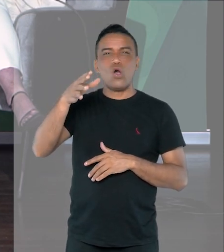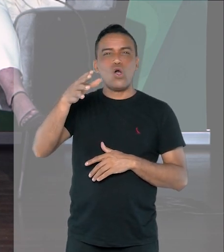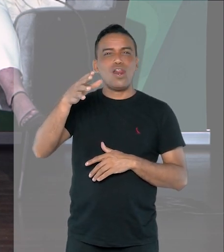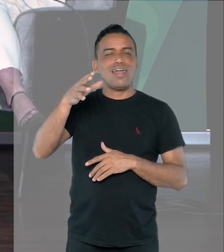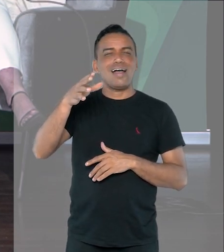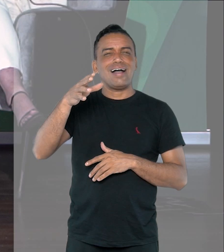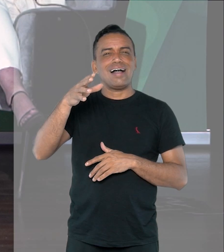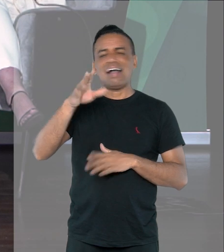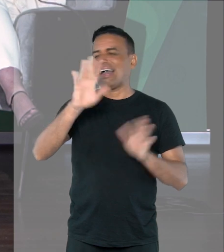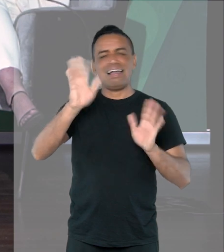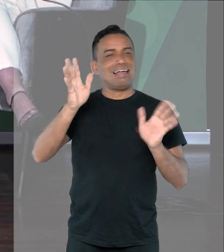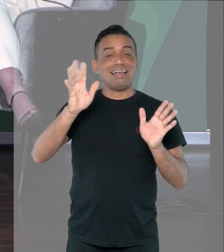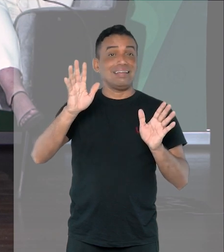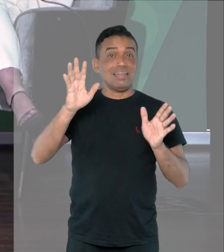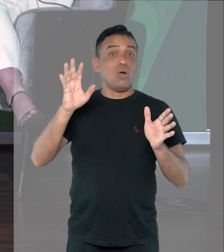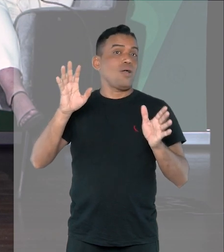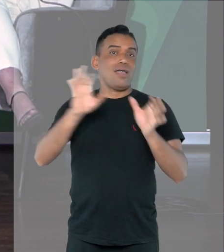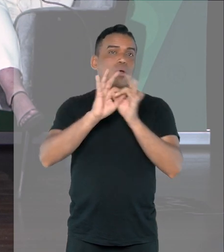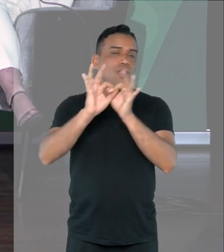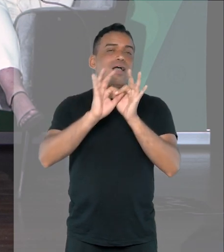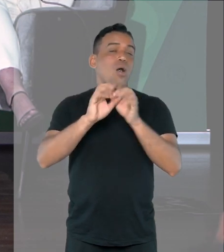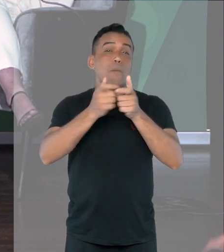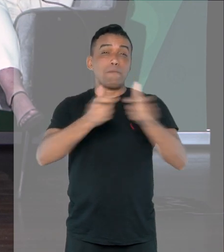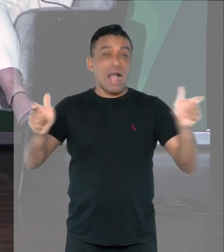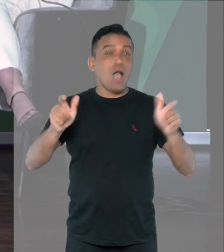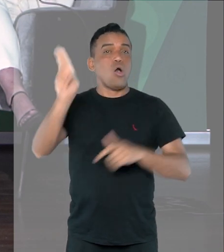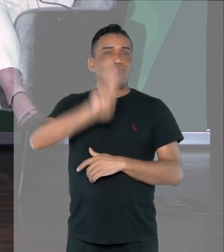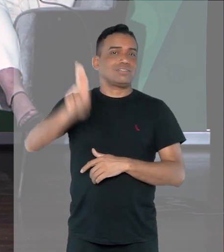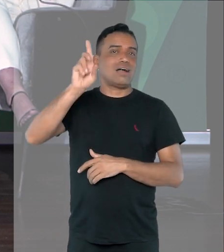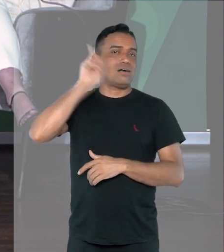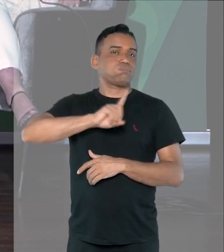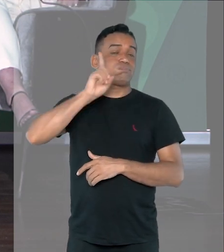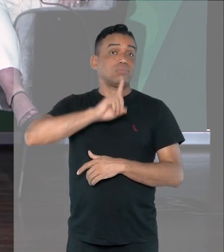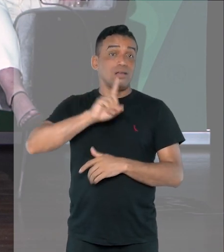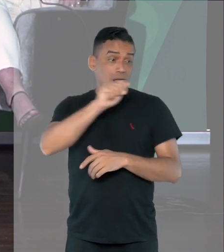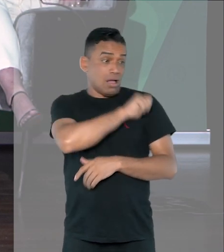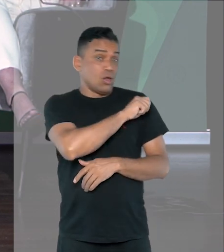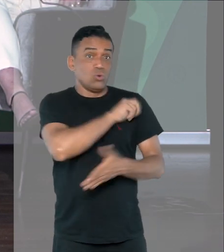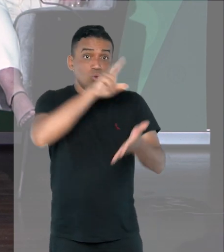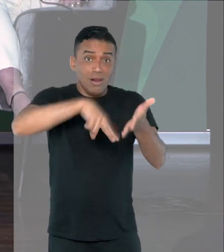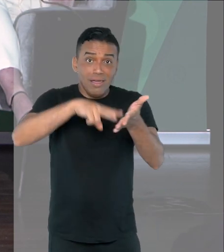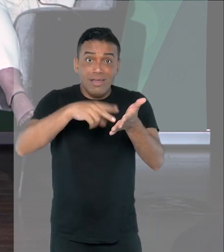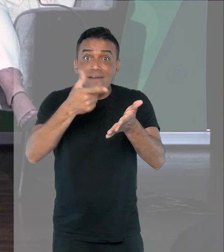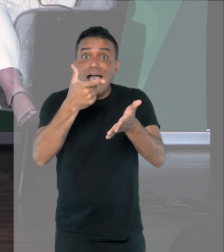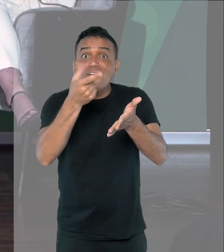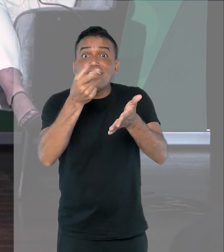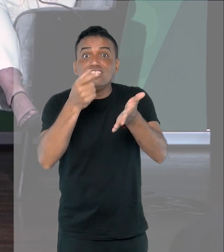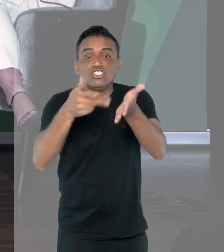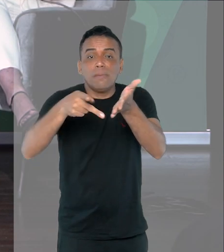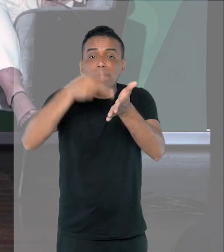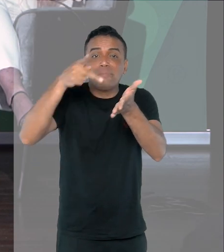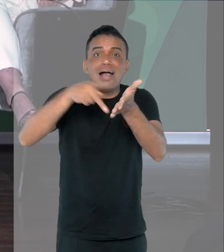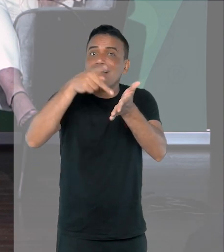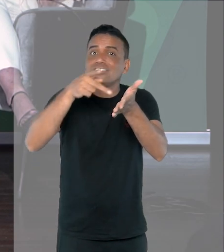Ivy, enfim, é a liga das grandes universidades americanas. Os alunos não leem mais do que 20 páginas. Não conseguem